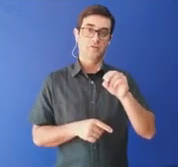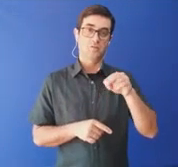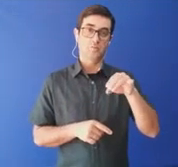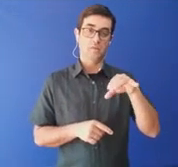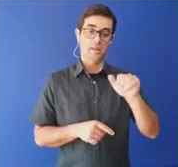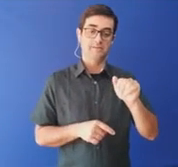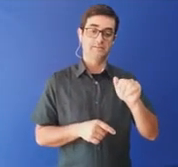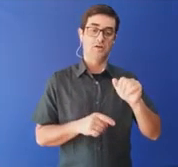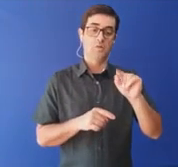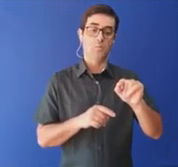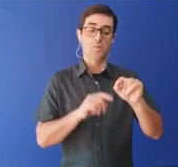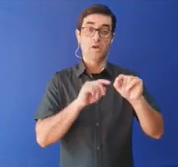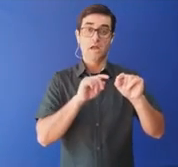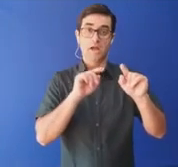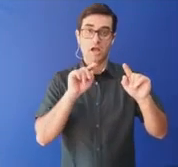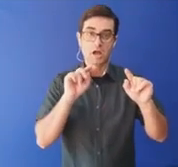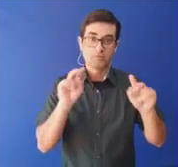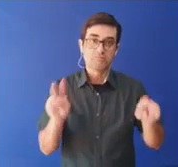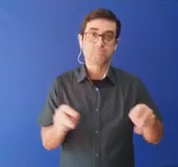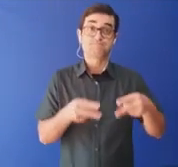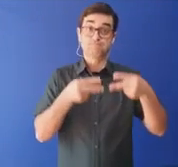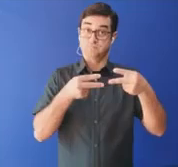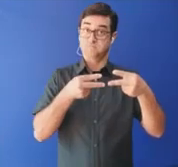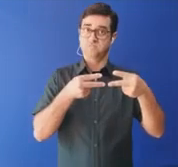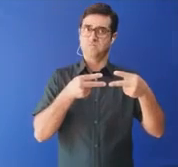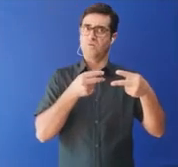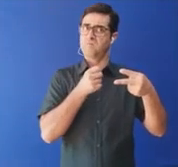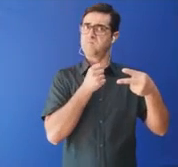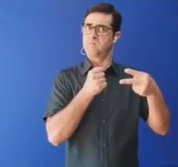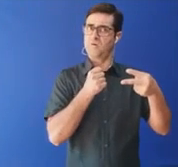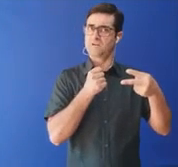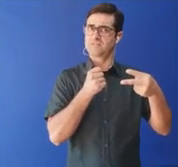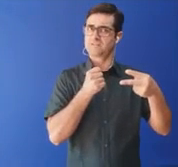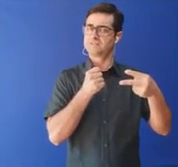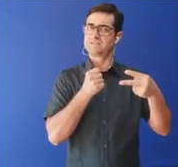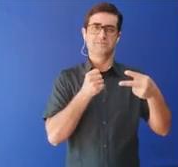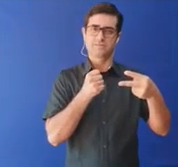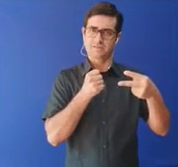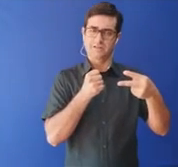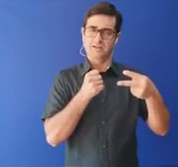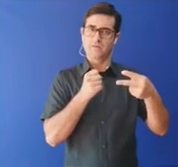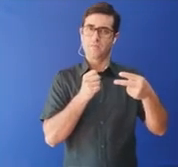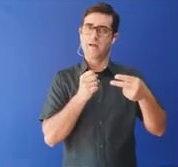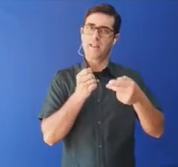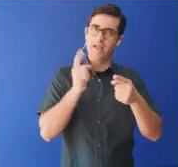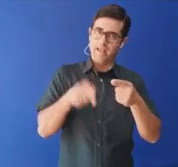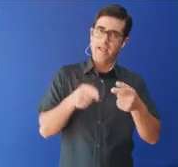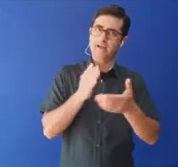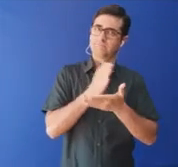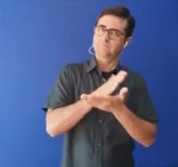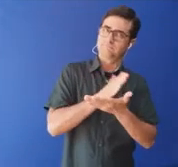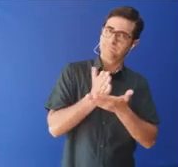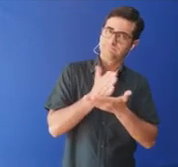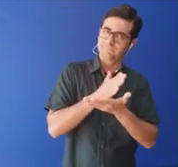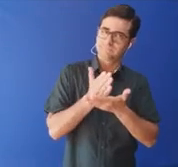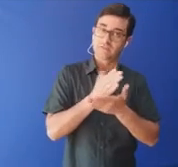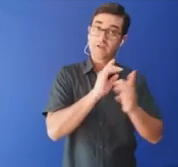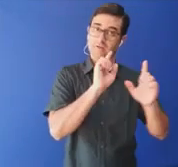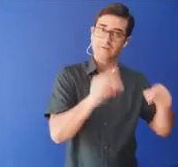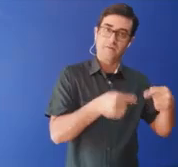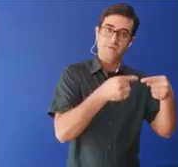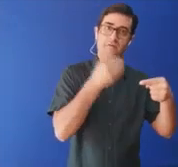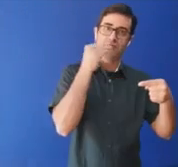dupla para uma ligação. Ela não é tão forte quanto a dupla, mas nem tão fraca quanto a simples,